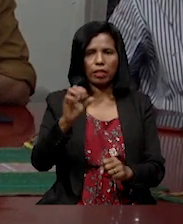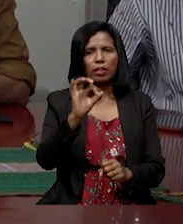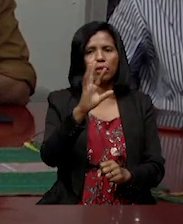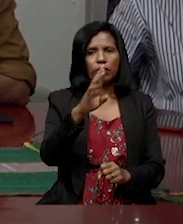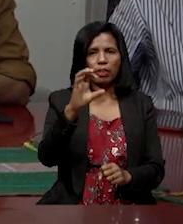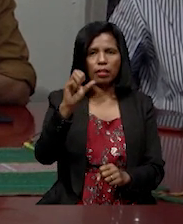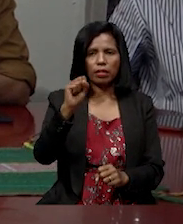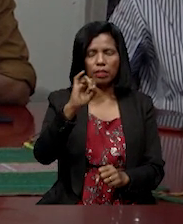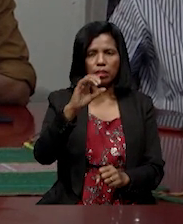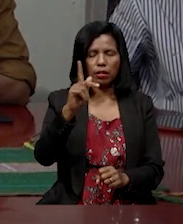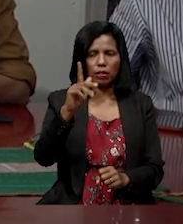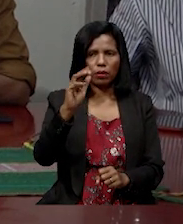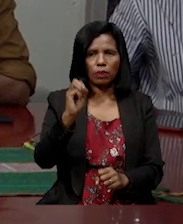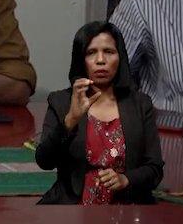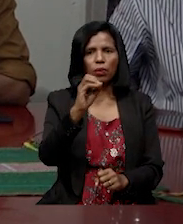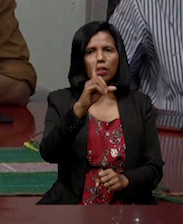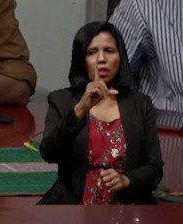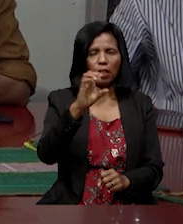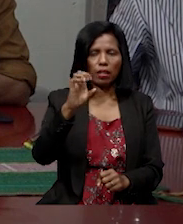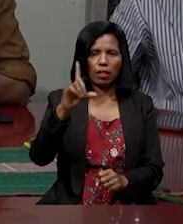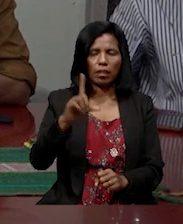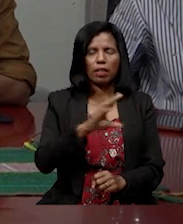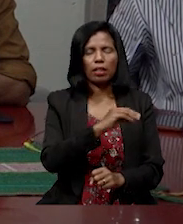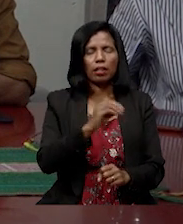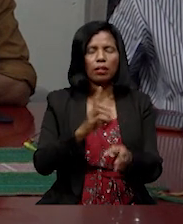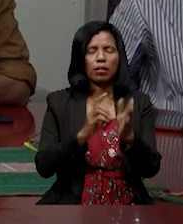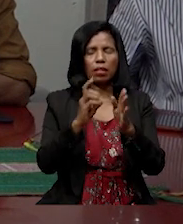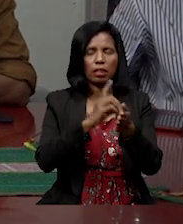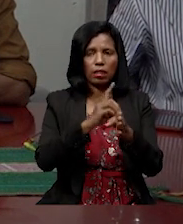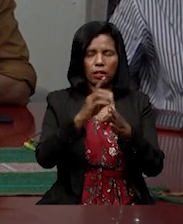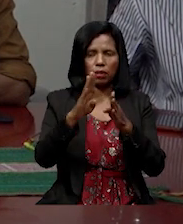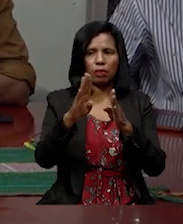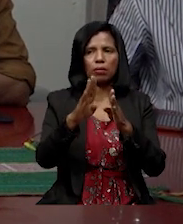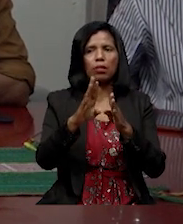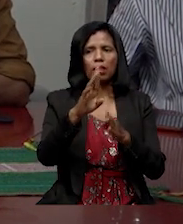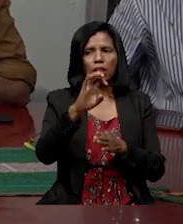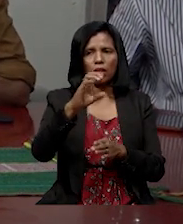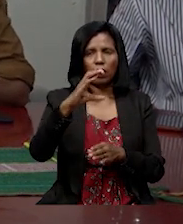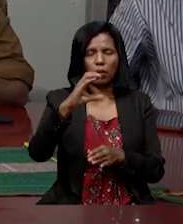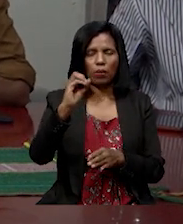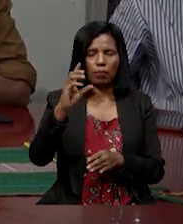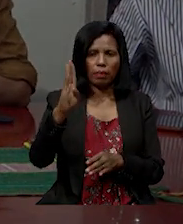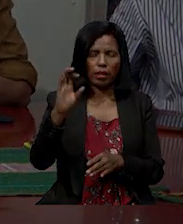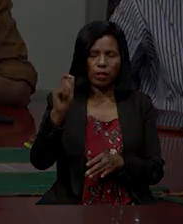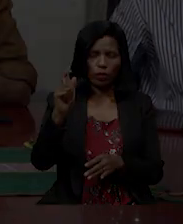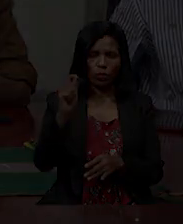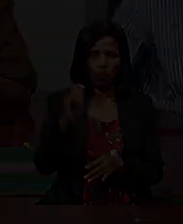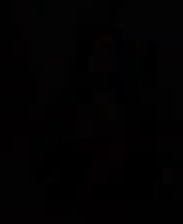Costa, Otélio Ote, o diretor executivo Rigoberto Monteiro. Anisetulaite, ZMN.